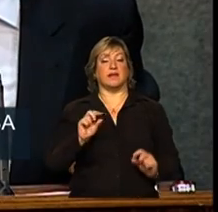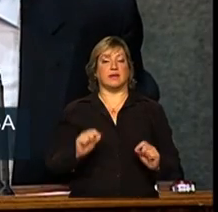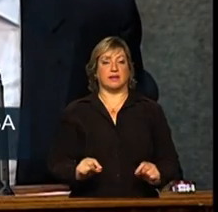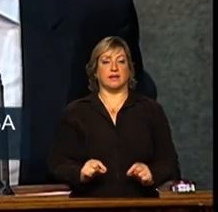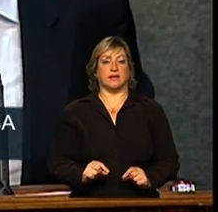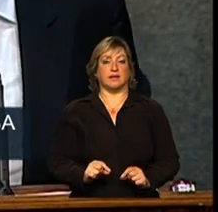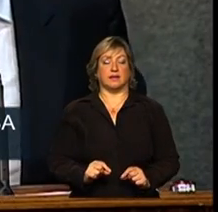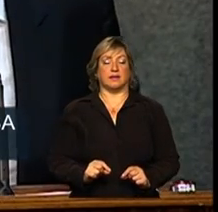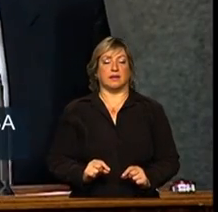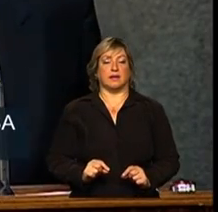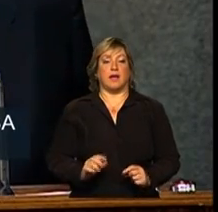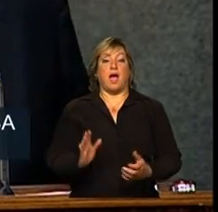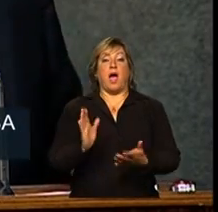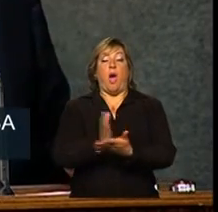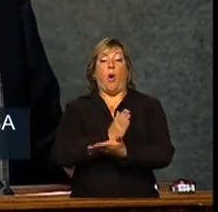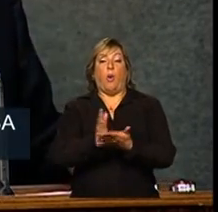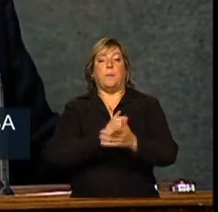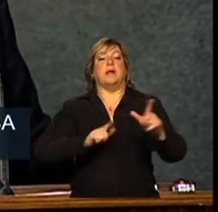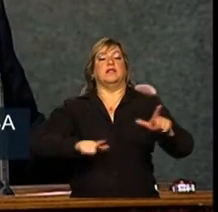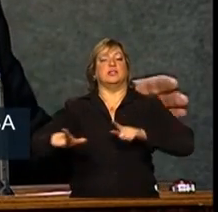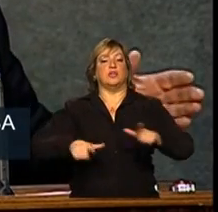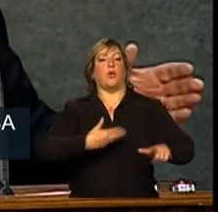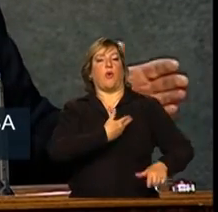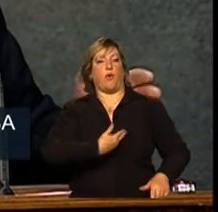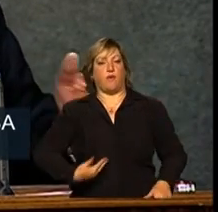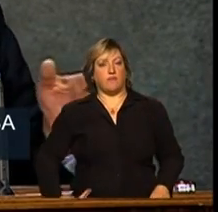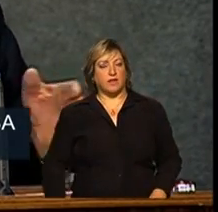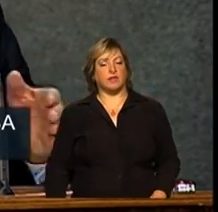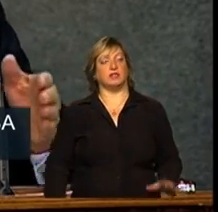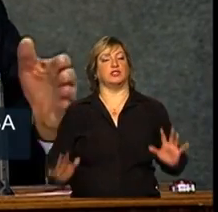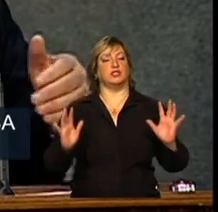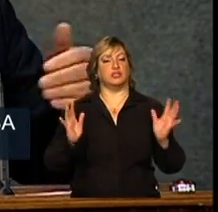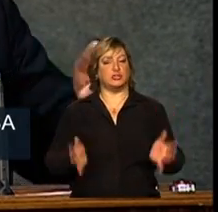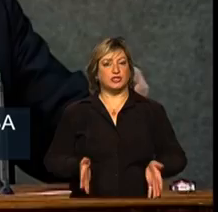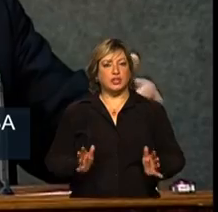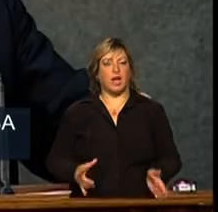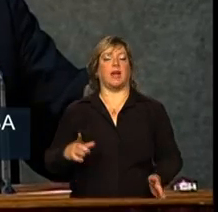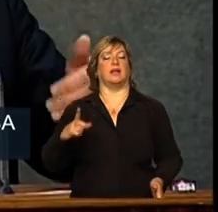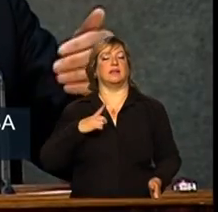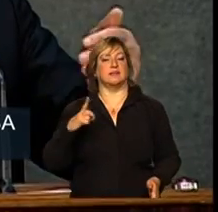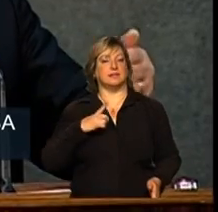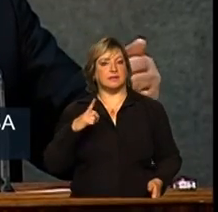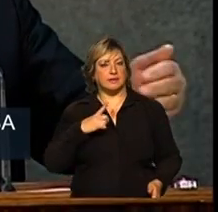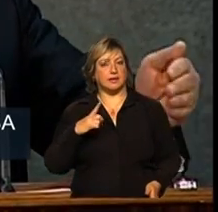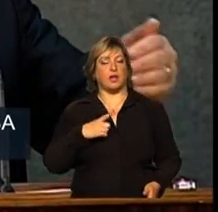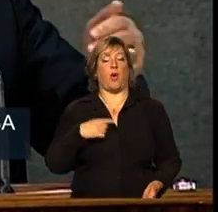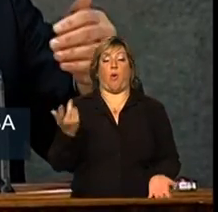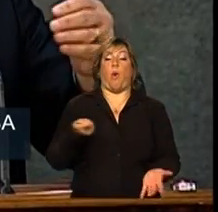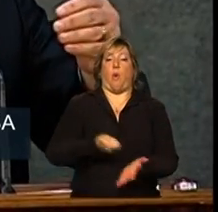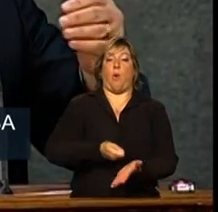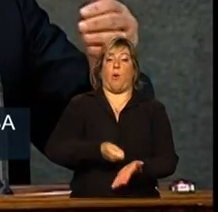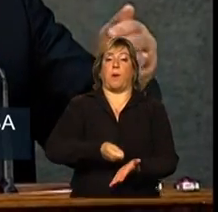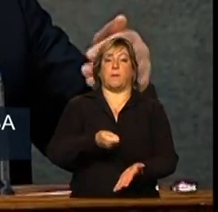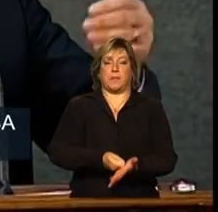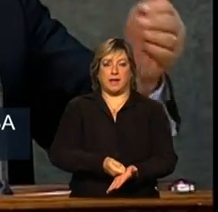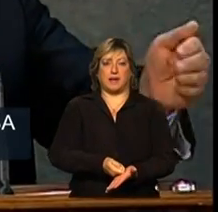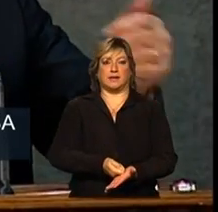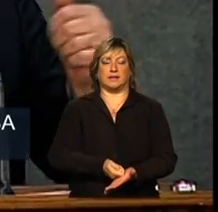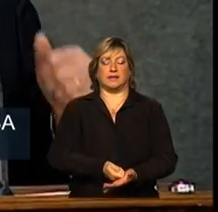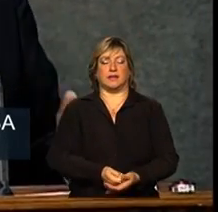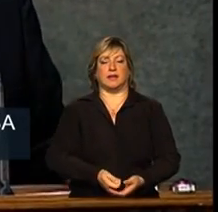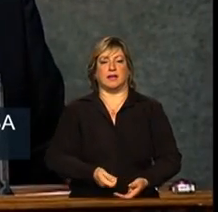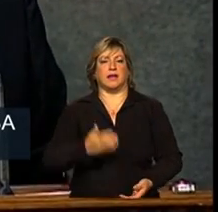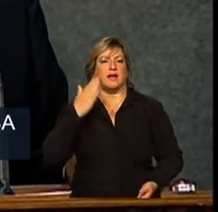que determinadas ações do governo já estão sendo obrigadas a